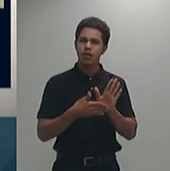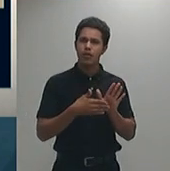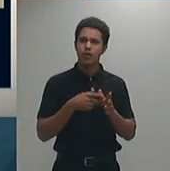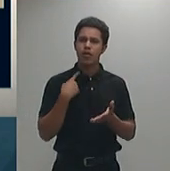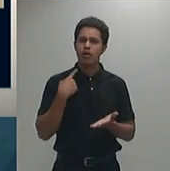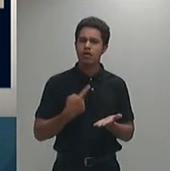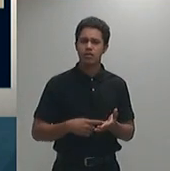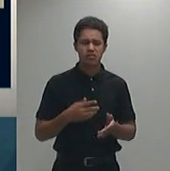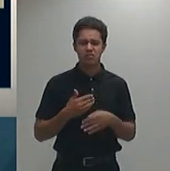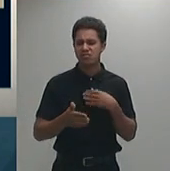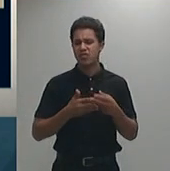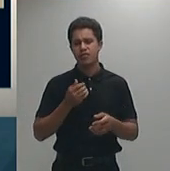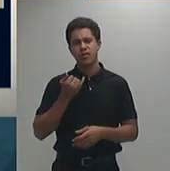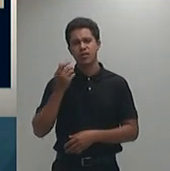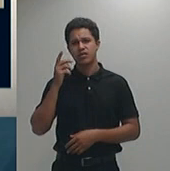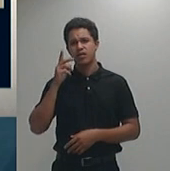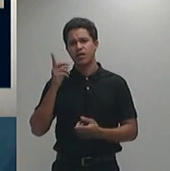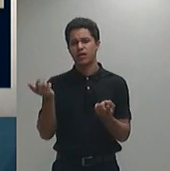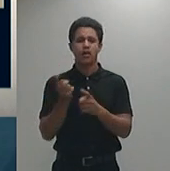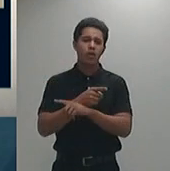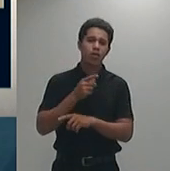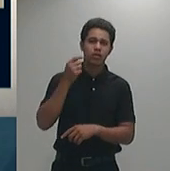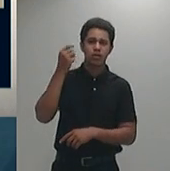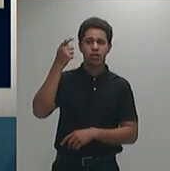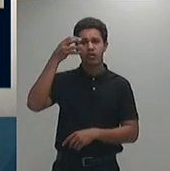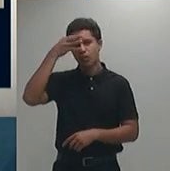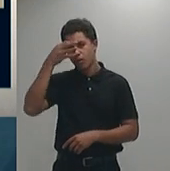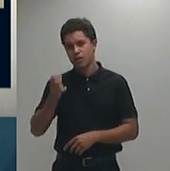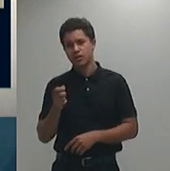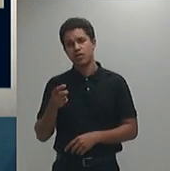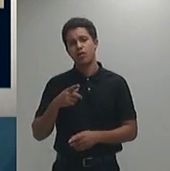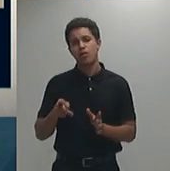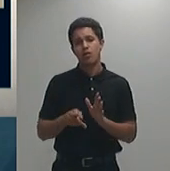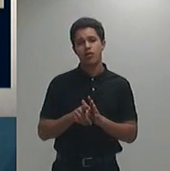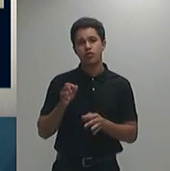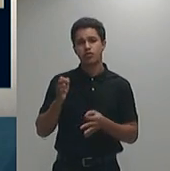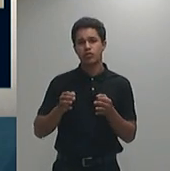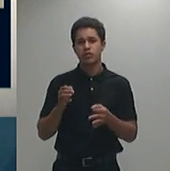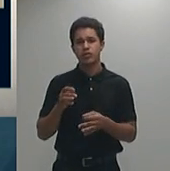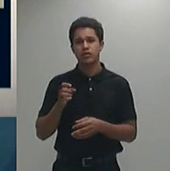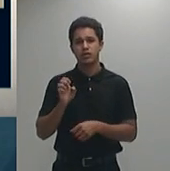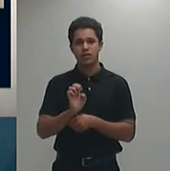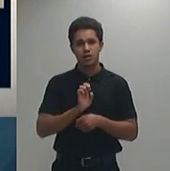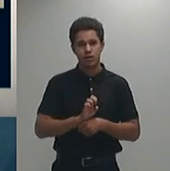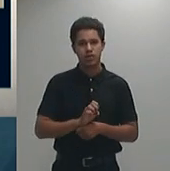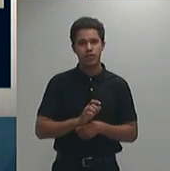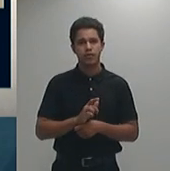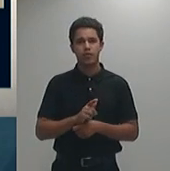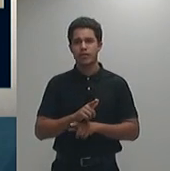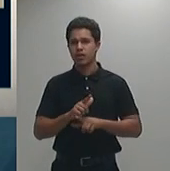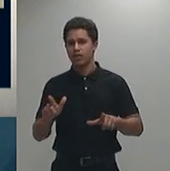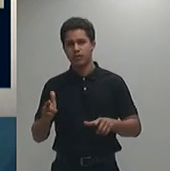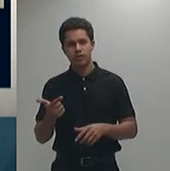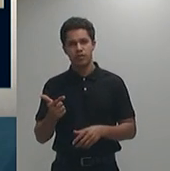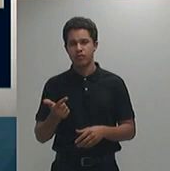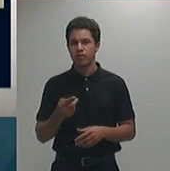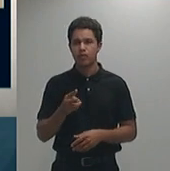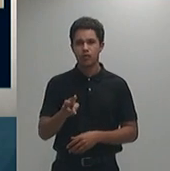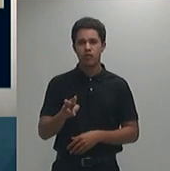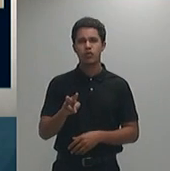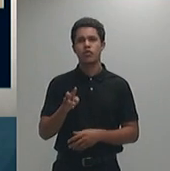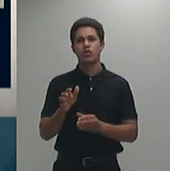das entre dois Argos o entre hábito e juízo estatal em ambas as hipóteses não haverá conflito entre dois órgãos do Poder